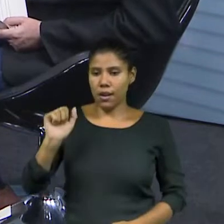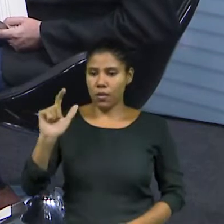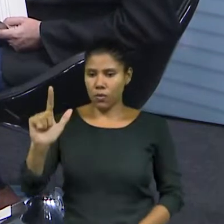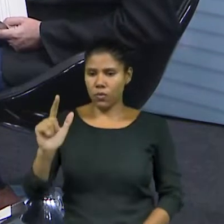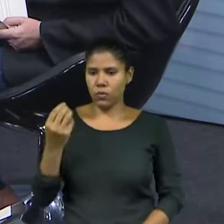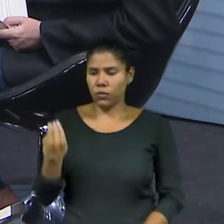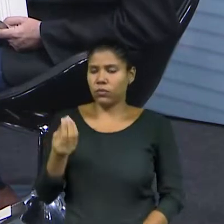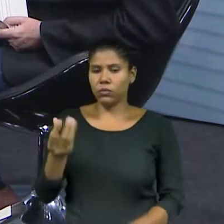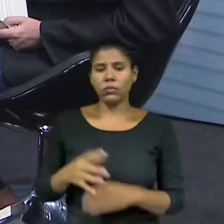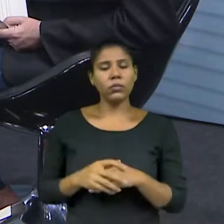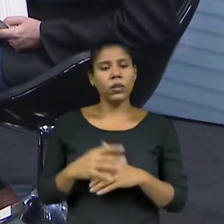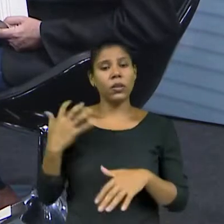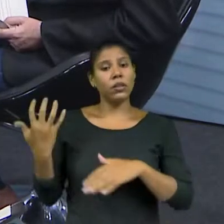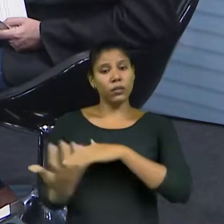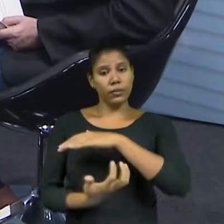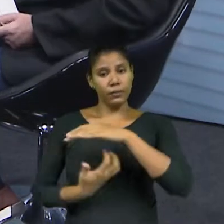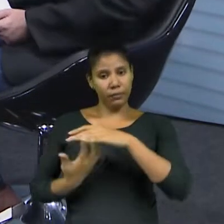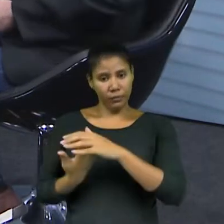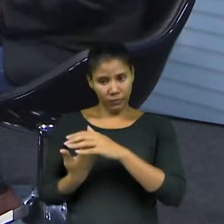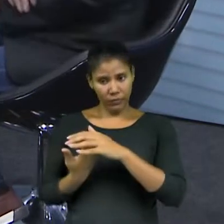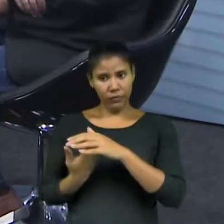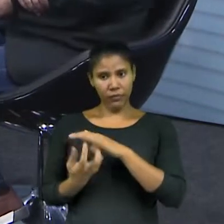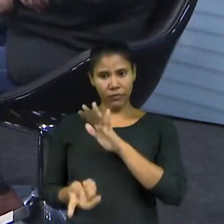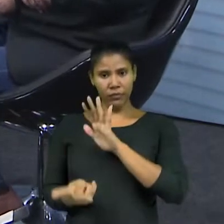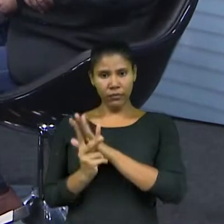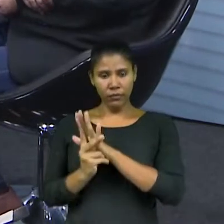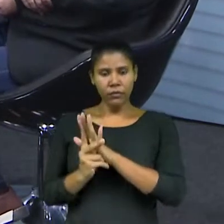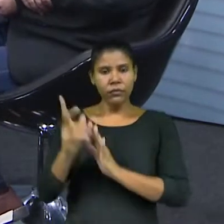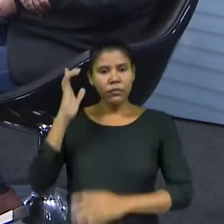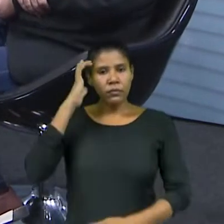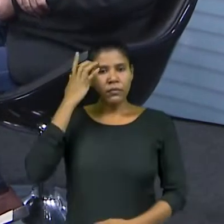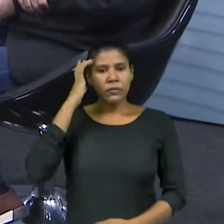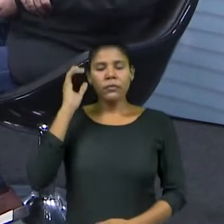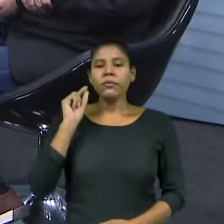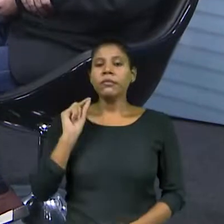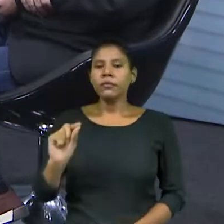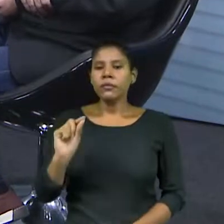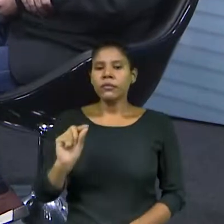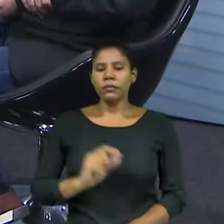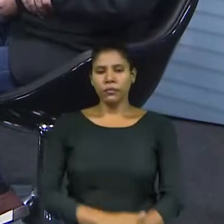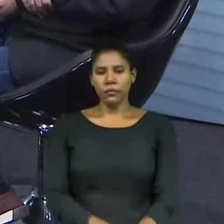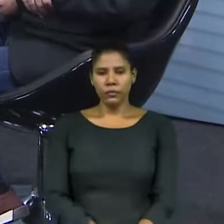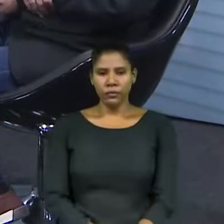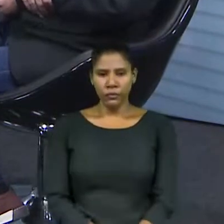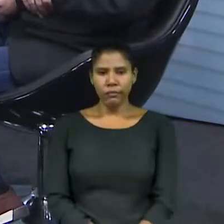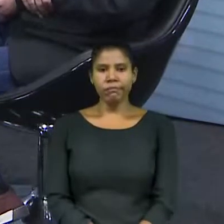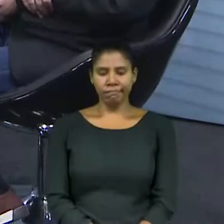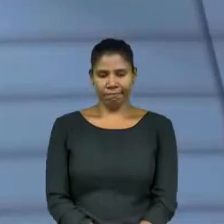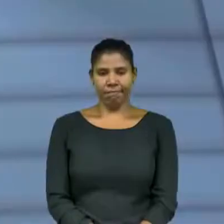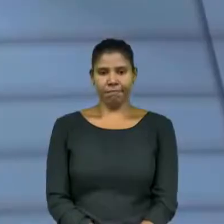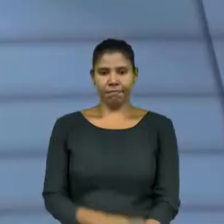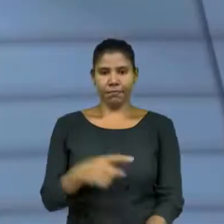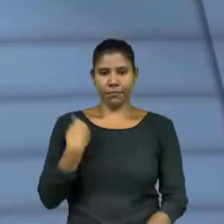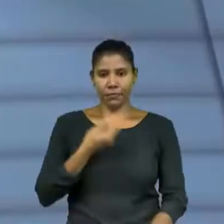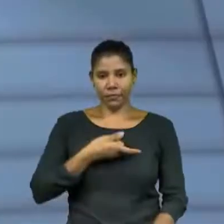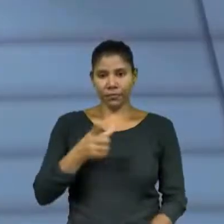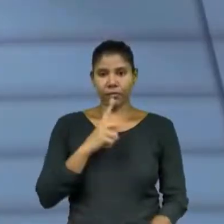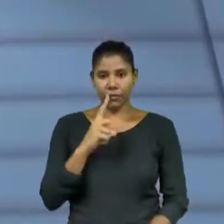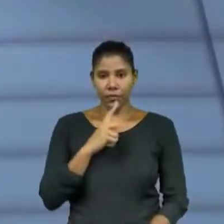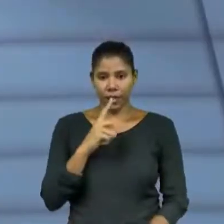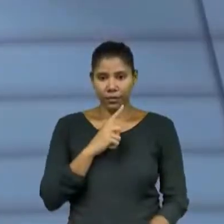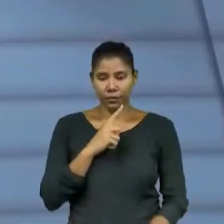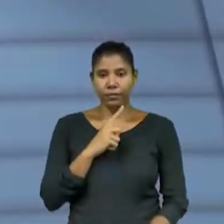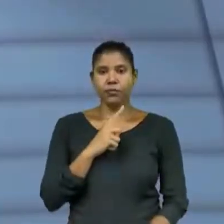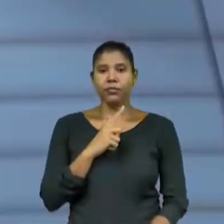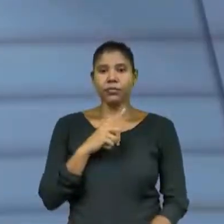que o empresário está ganho para essa novidade da energia? Bom, nós temos a Câmara Setorial de Energia, que é um órgão